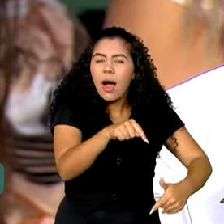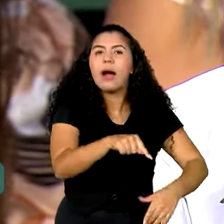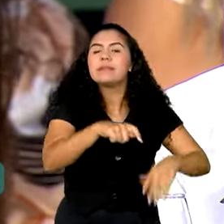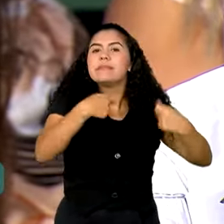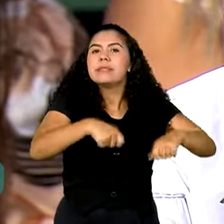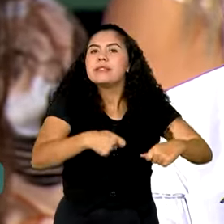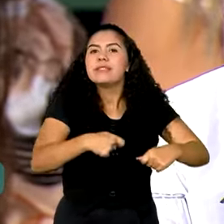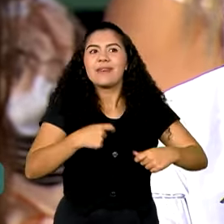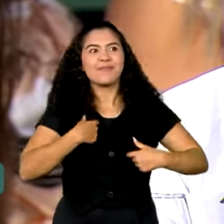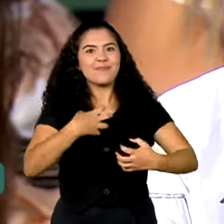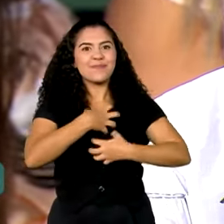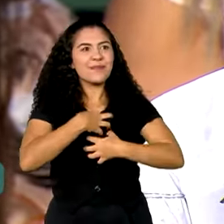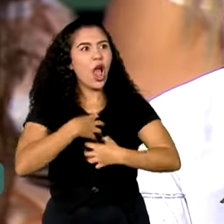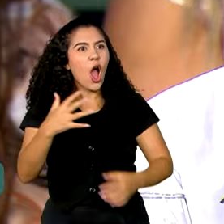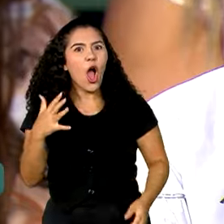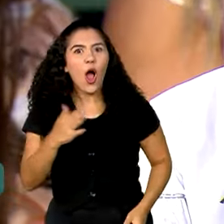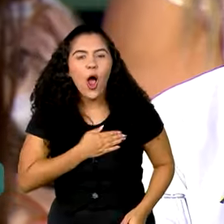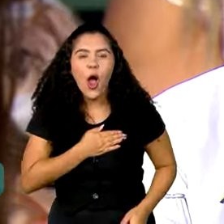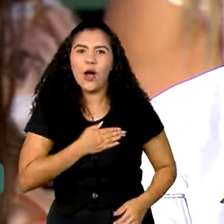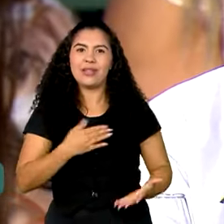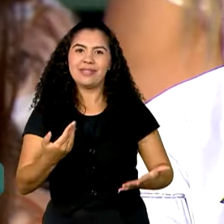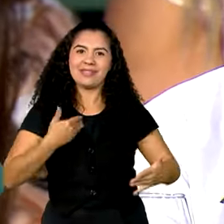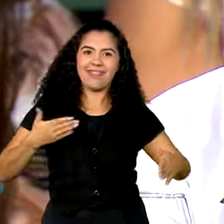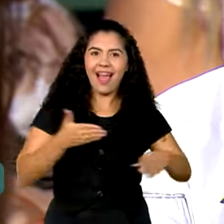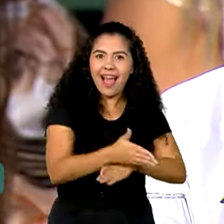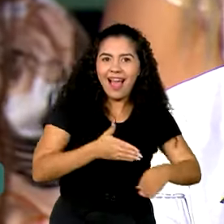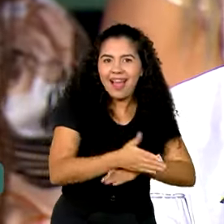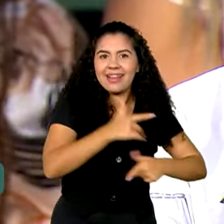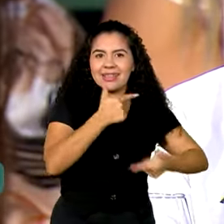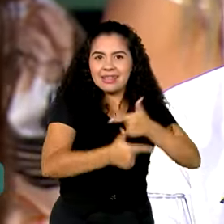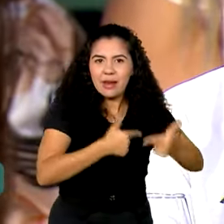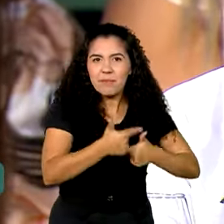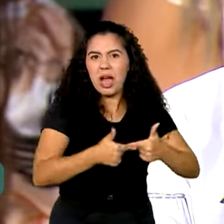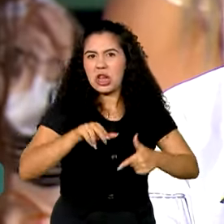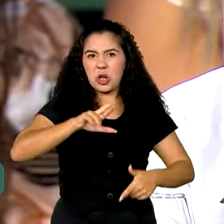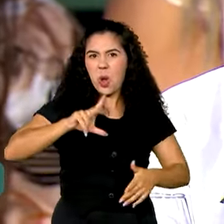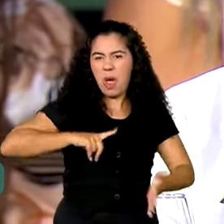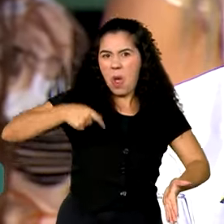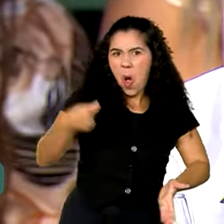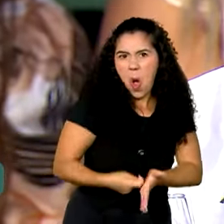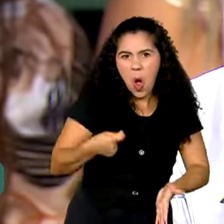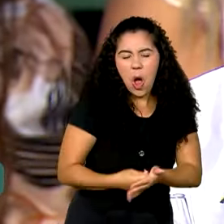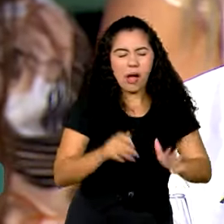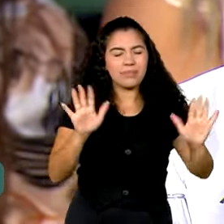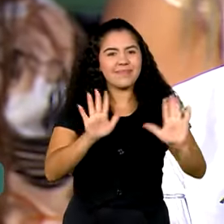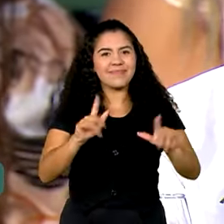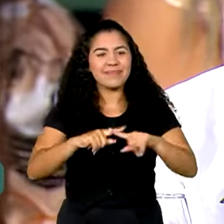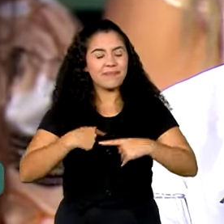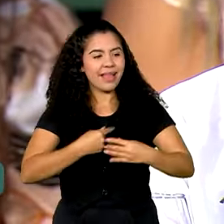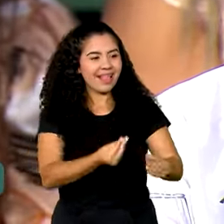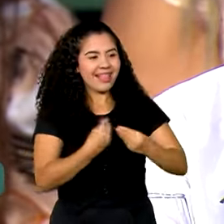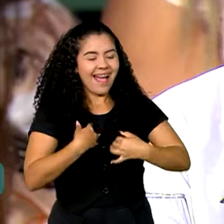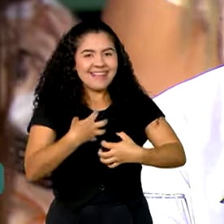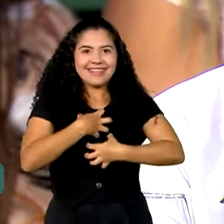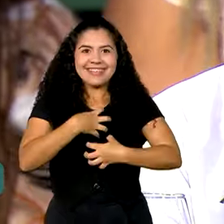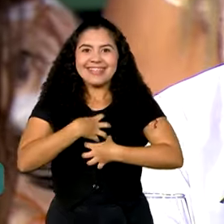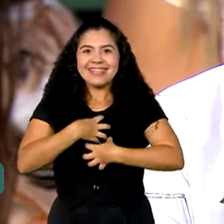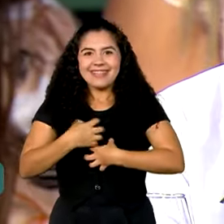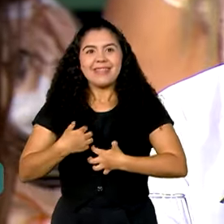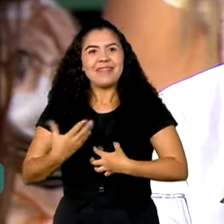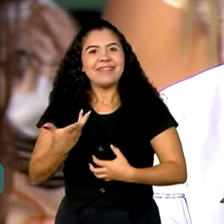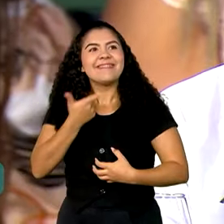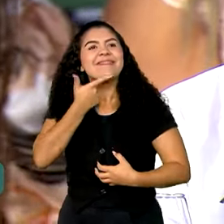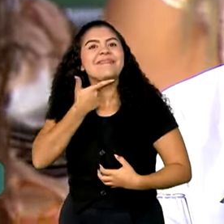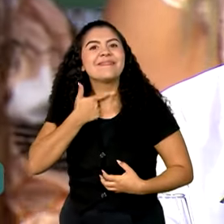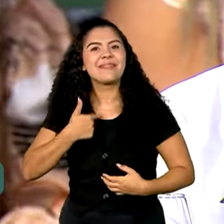local onde eles gostem de ir e não apenas tenham que ir. Esse sentimento deixa com que eles tenham uma